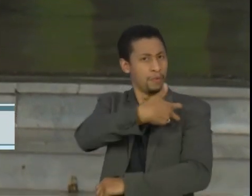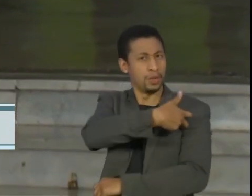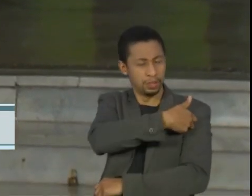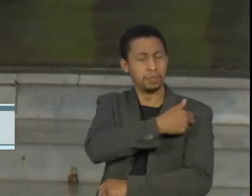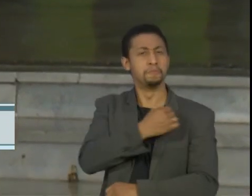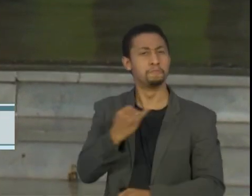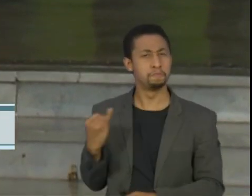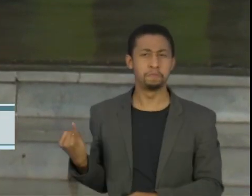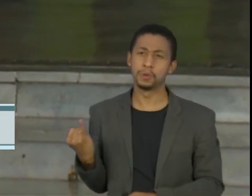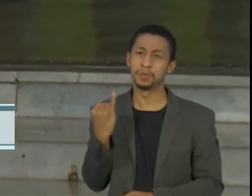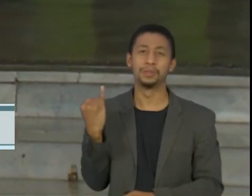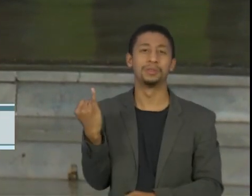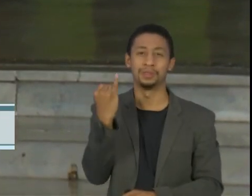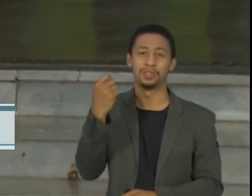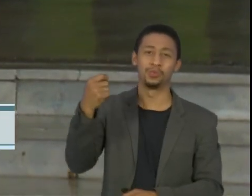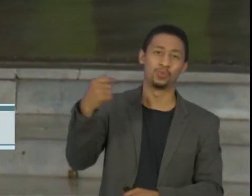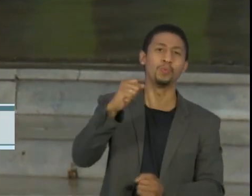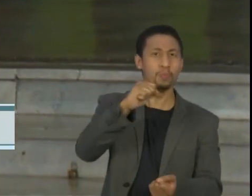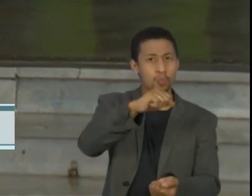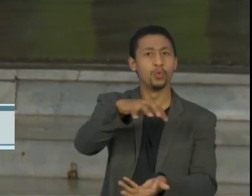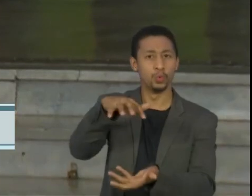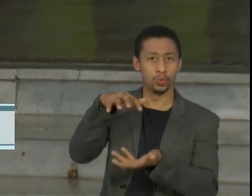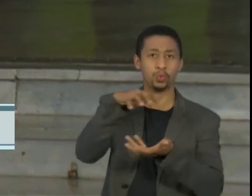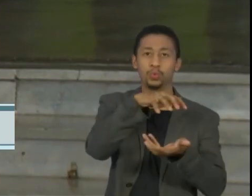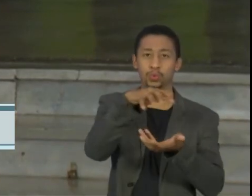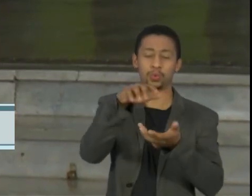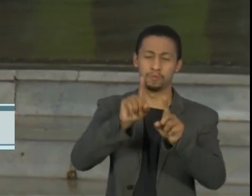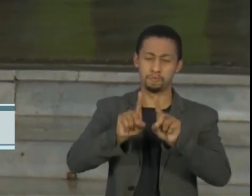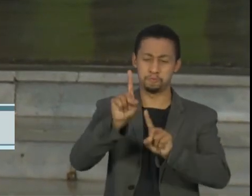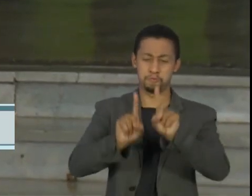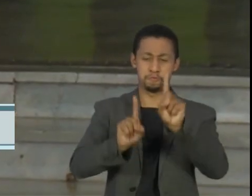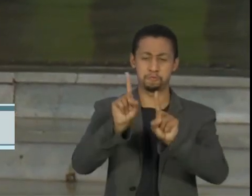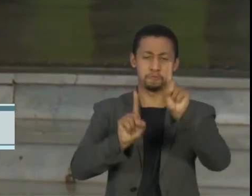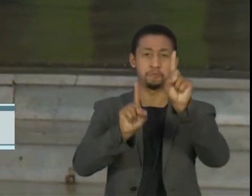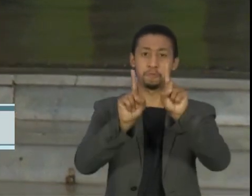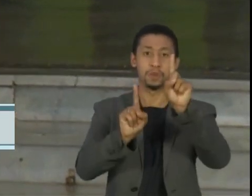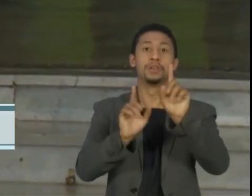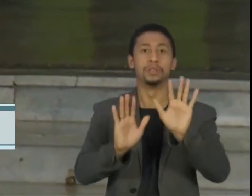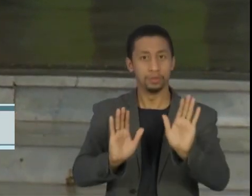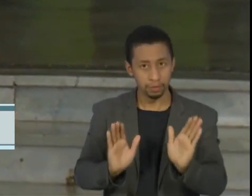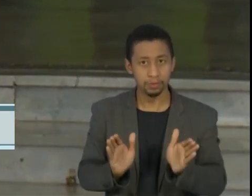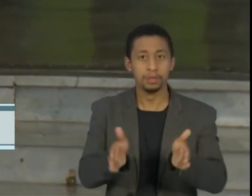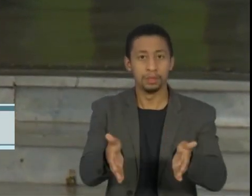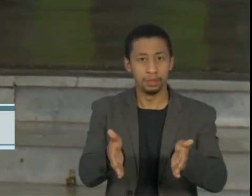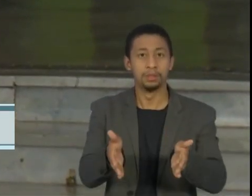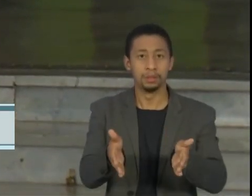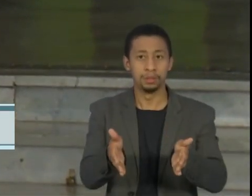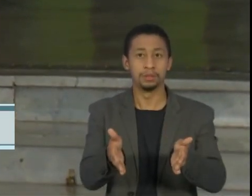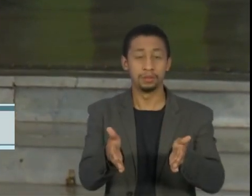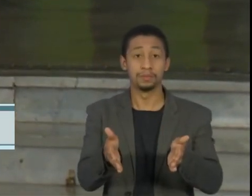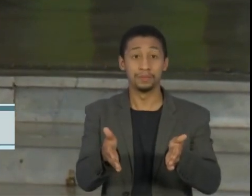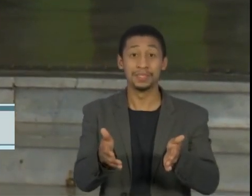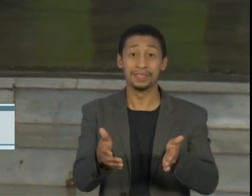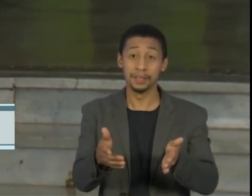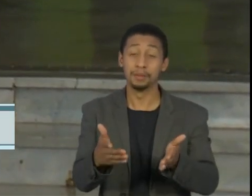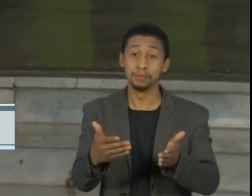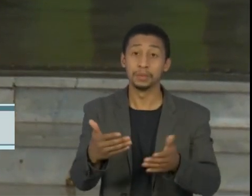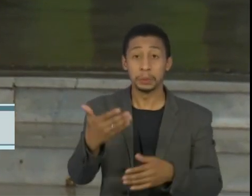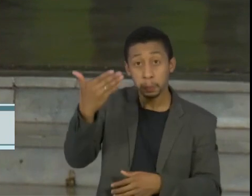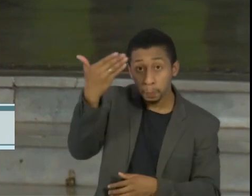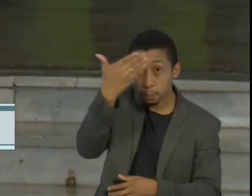momento, talvez a mais promissora, governador. É um sentimento pessoal, mas também existem evidências